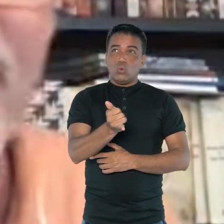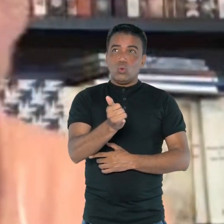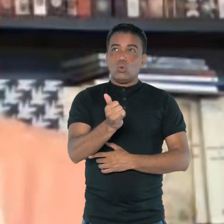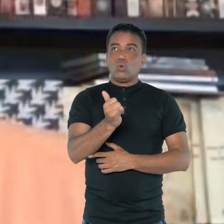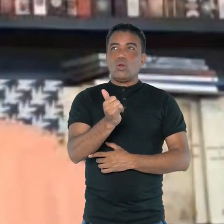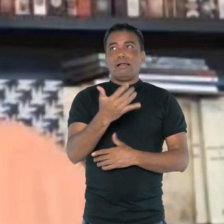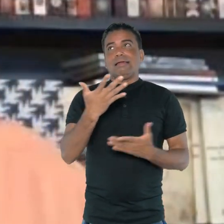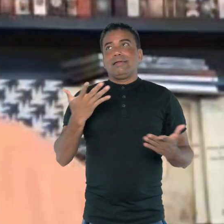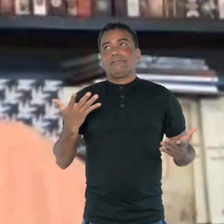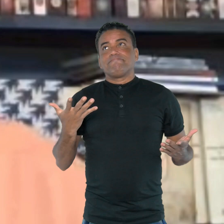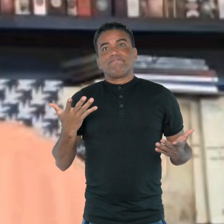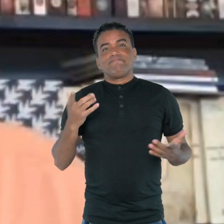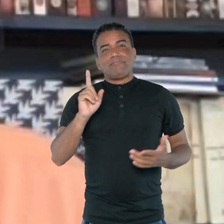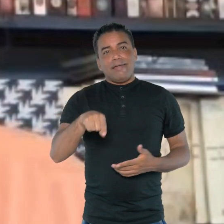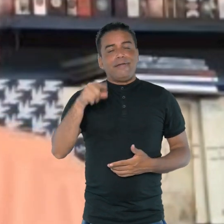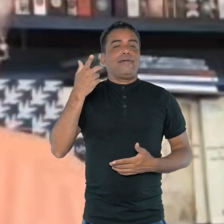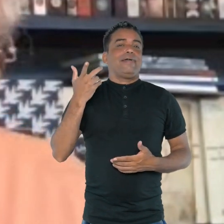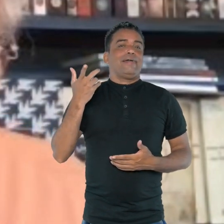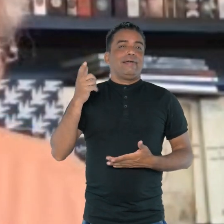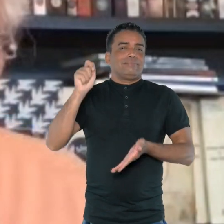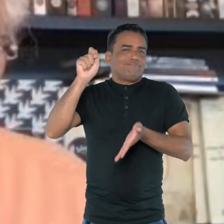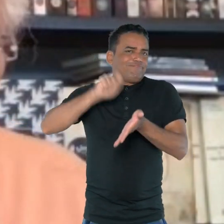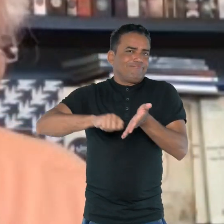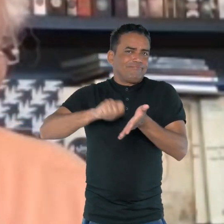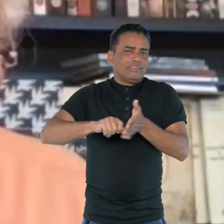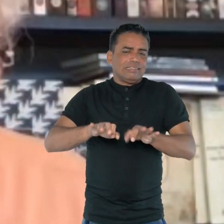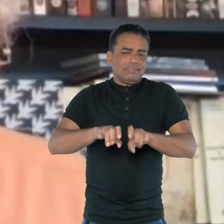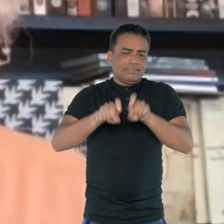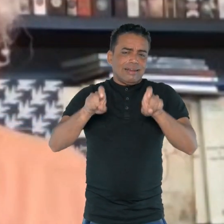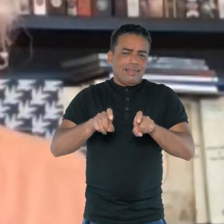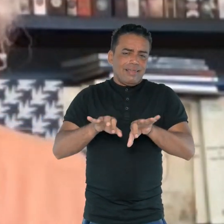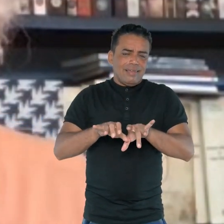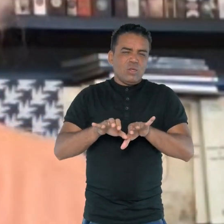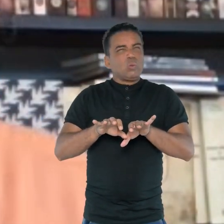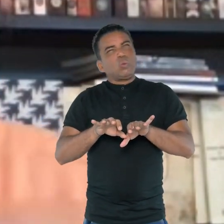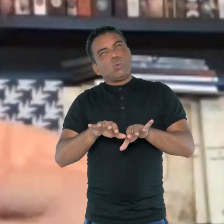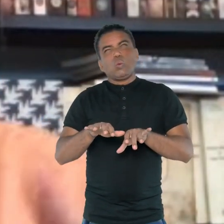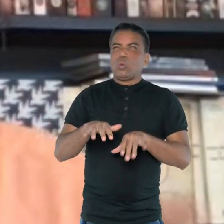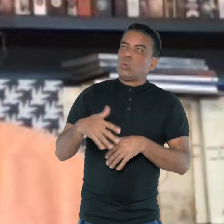que foi escrito assim, meio...